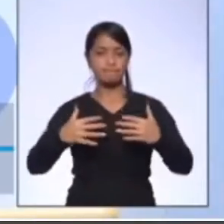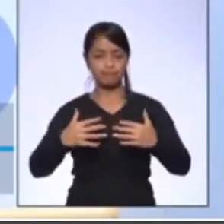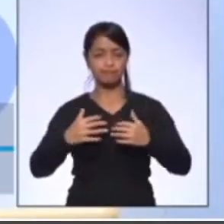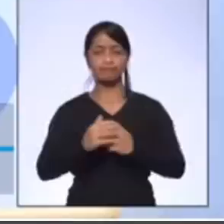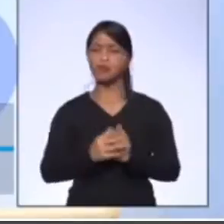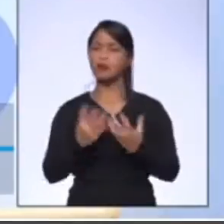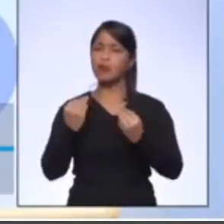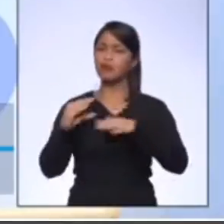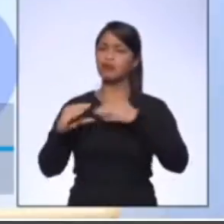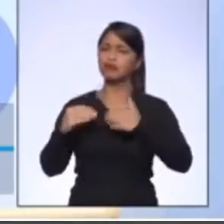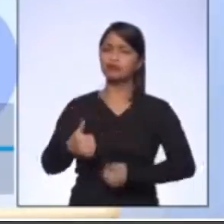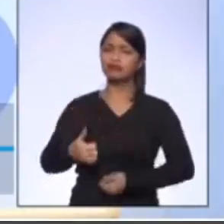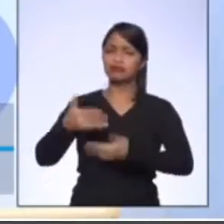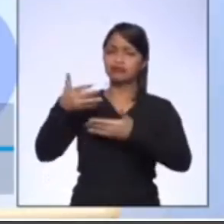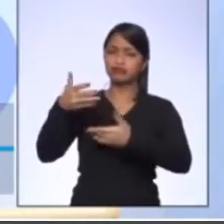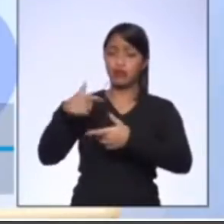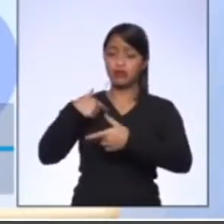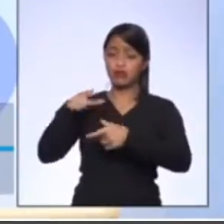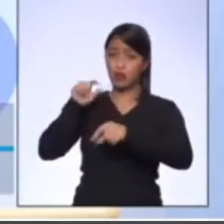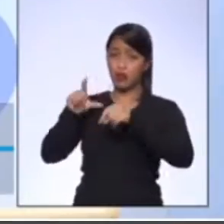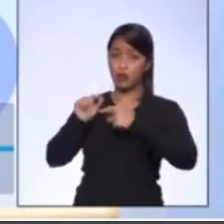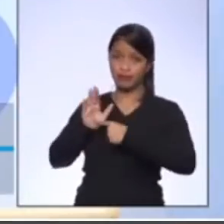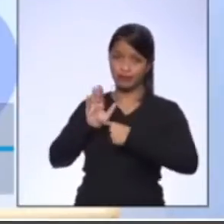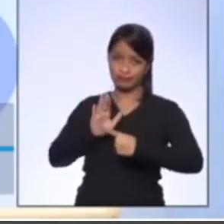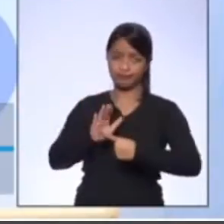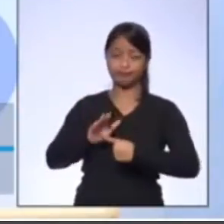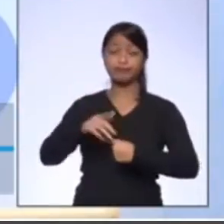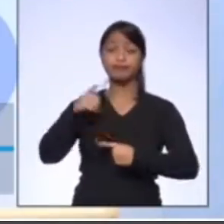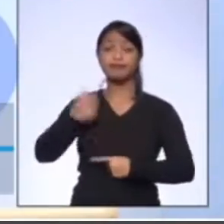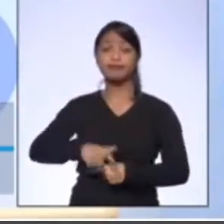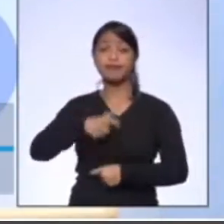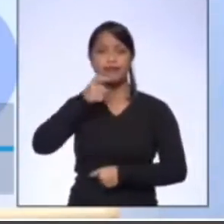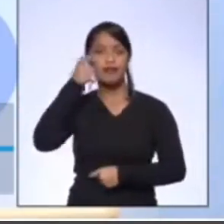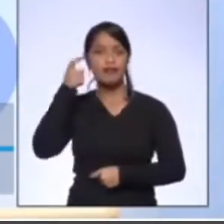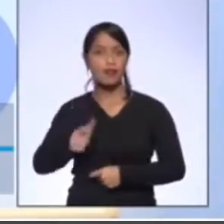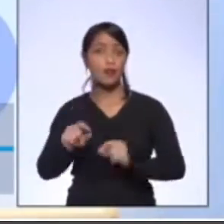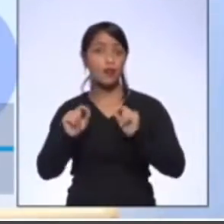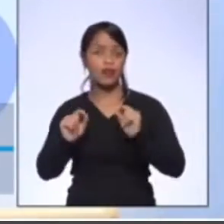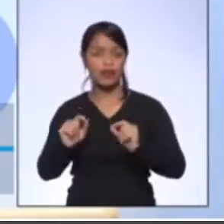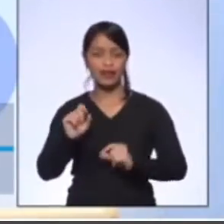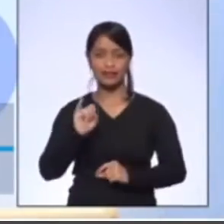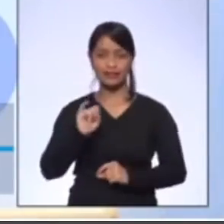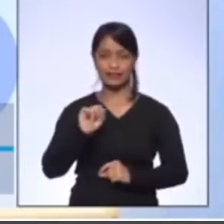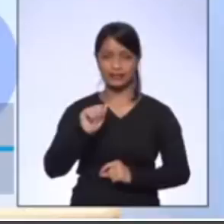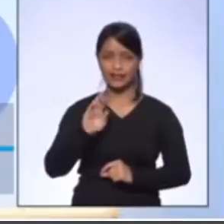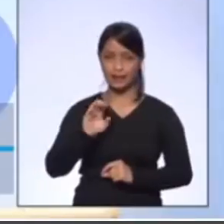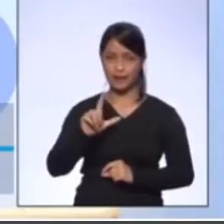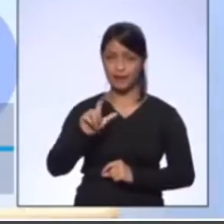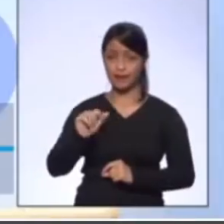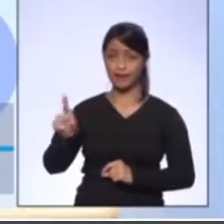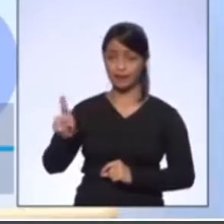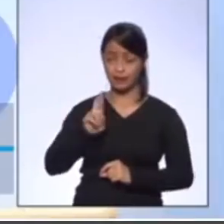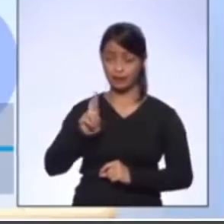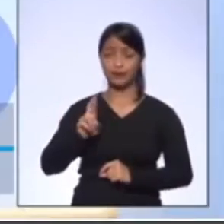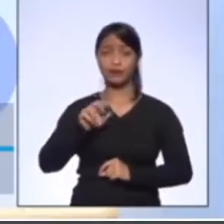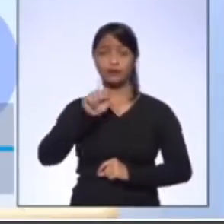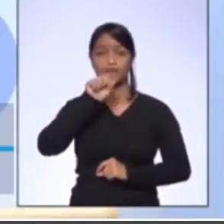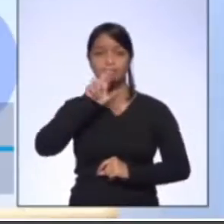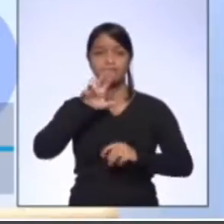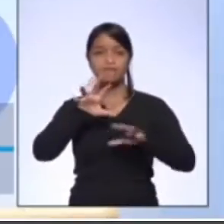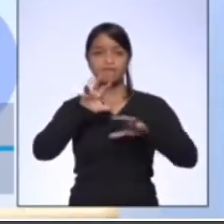coloquei como destaque e tem alguém interessante para nós olha só isabela o tório